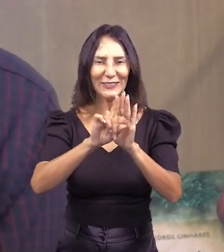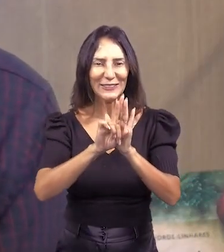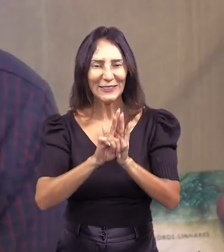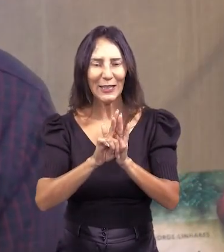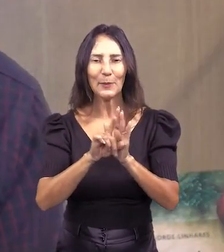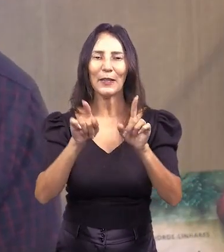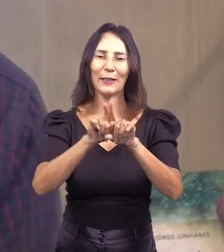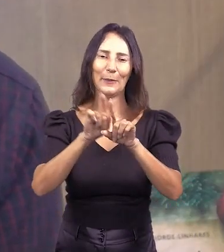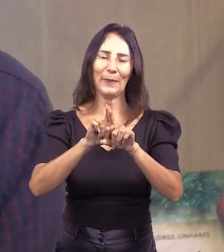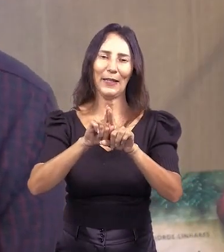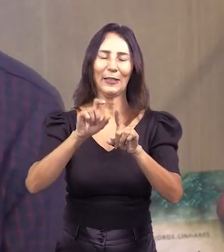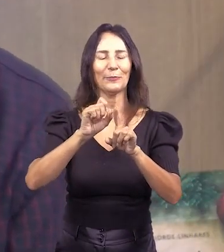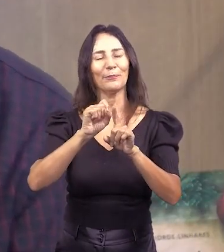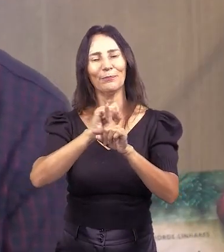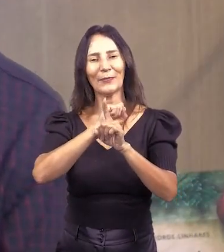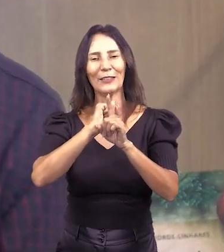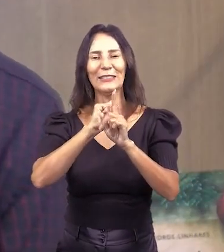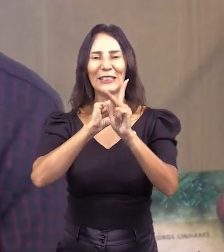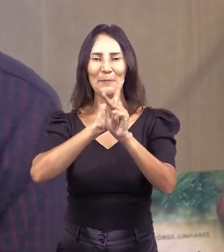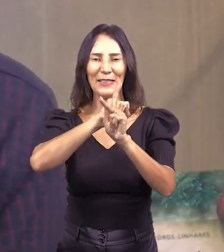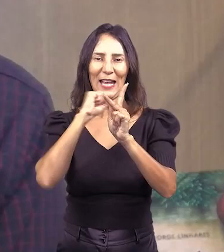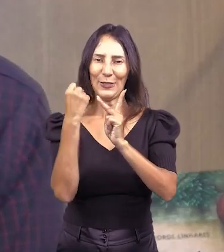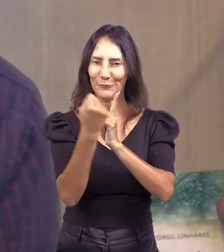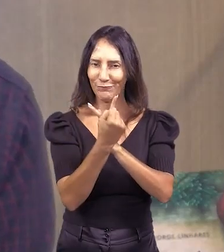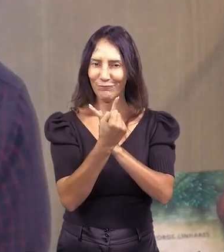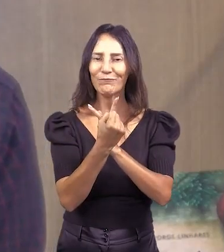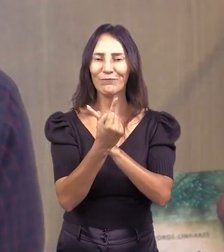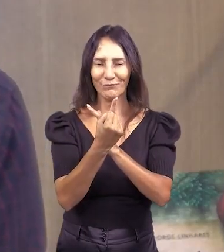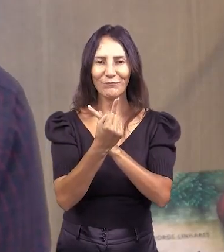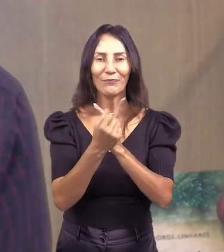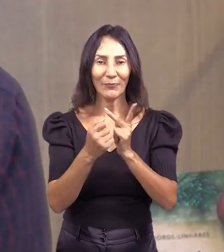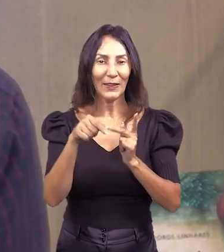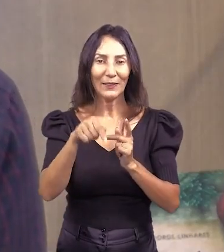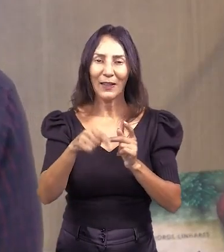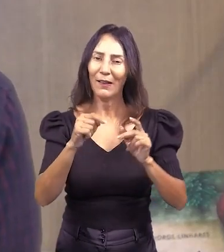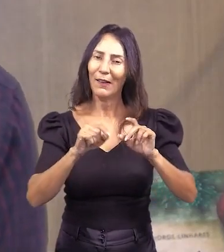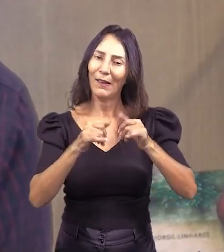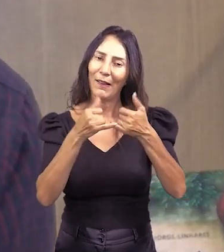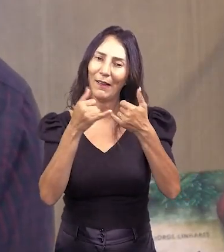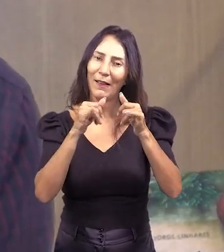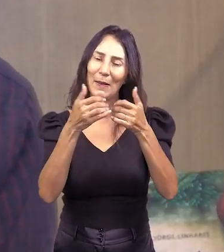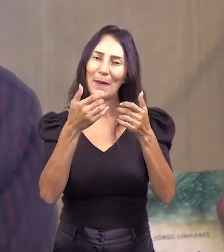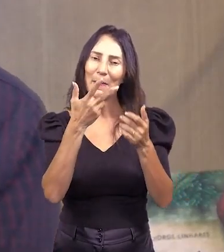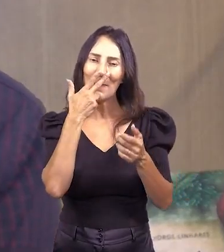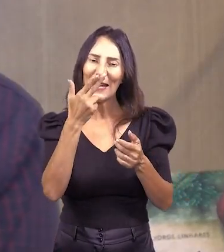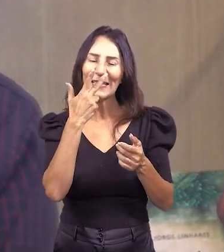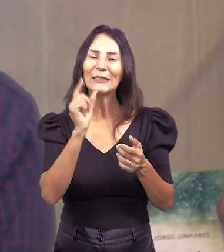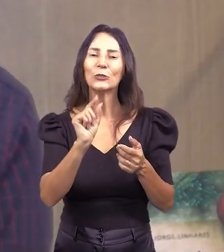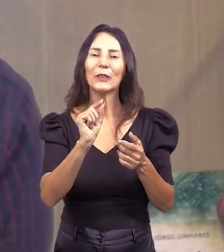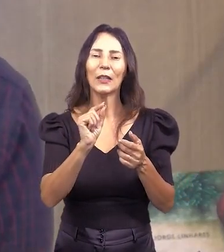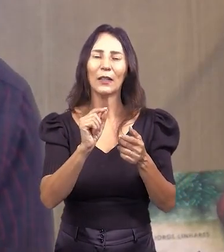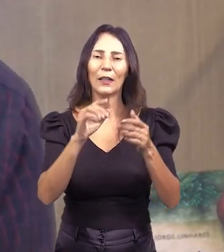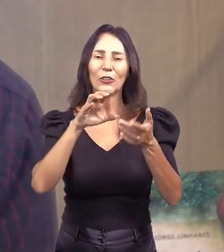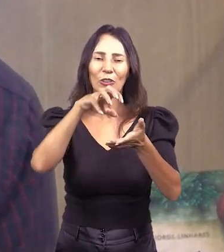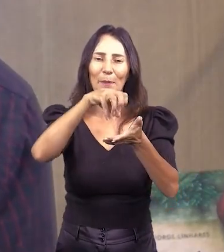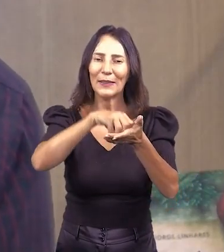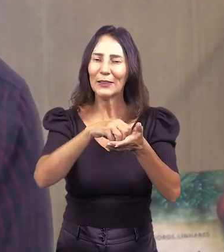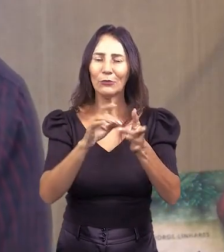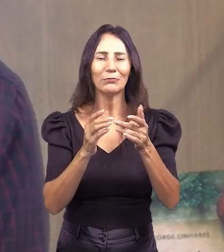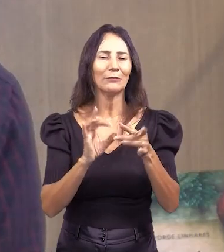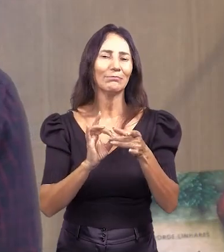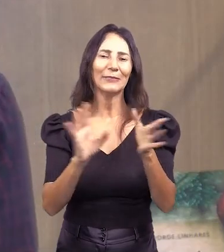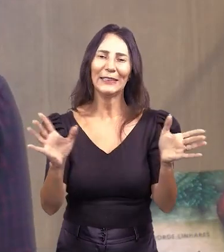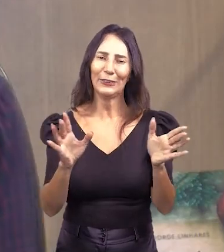Seminário Teológico Unonia, estão aí com as portas abertas para você matricular o seu filho e para você se tornar um